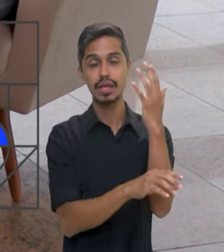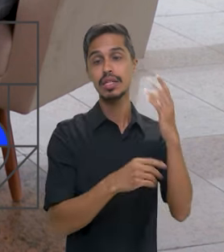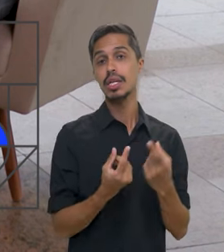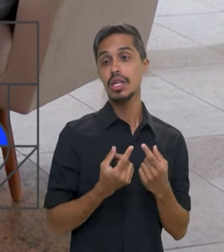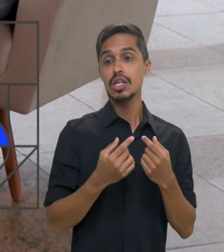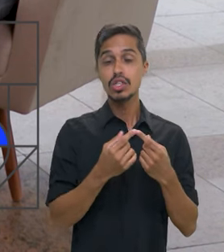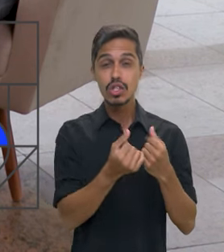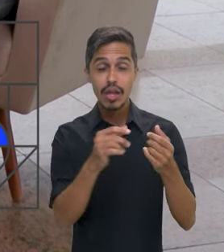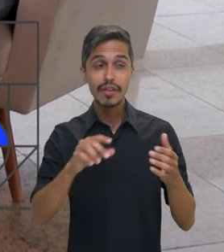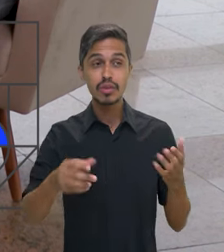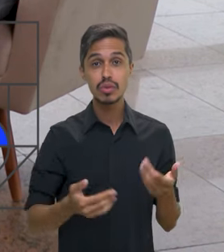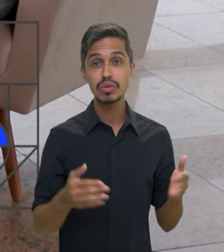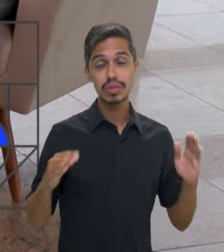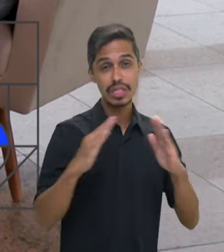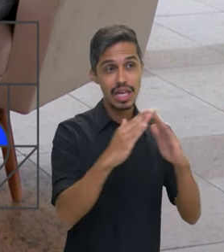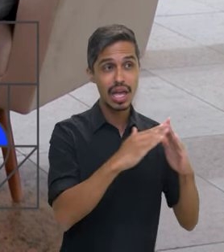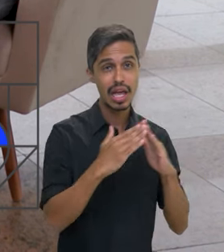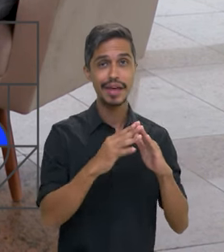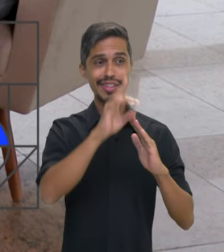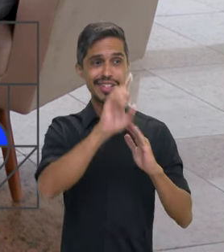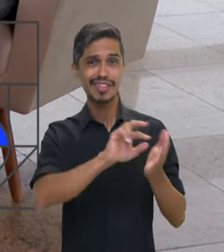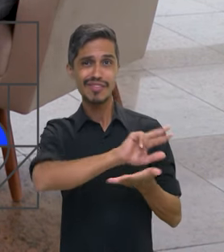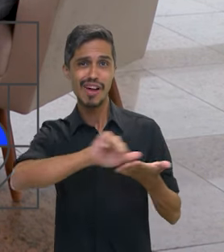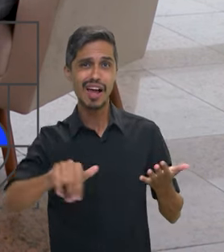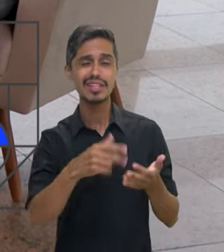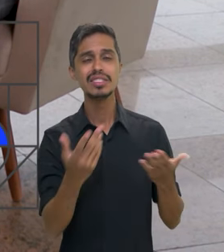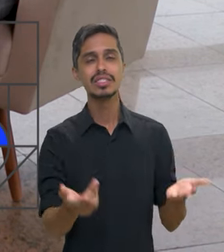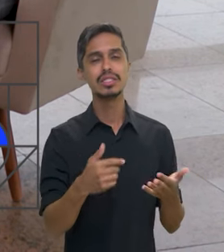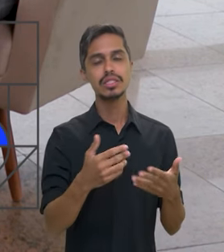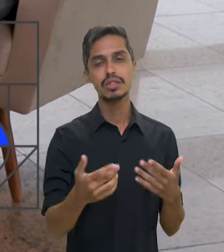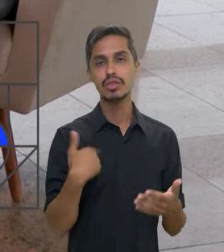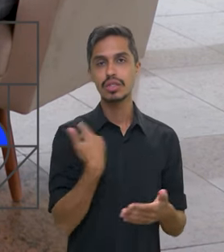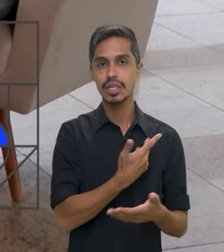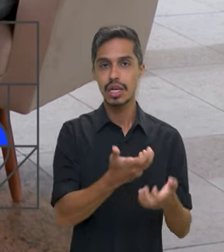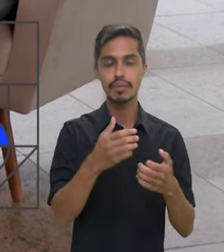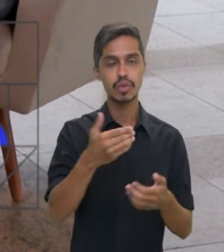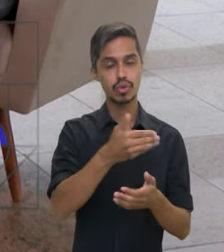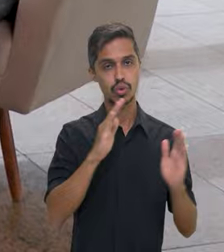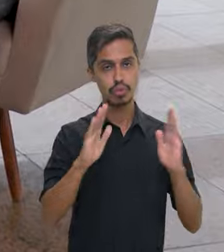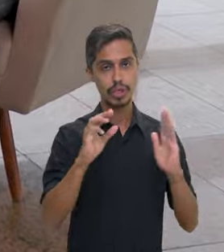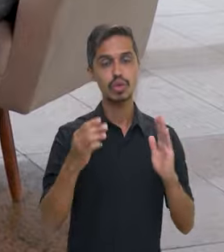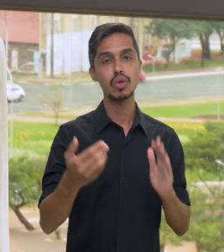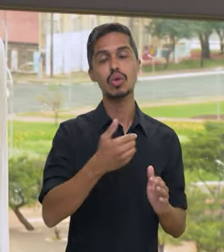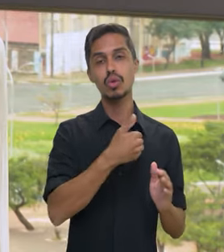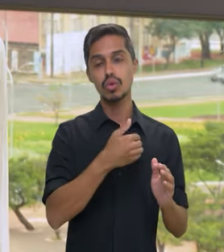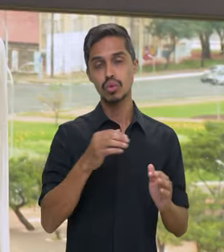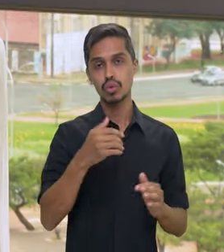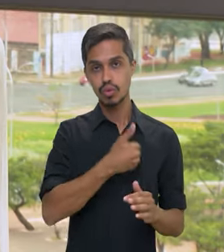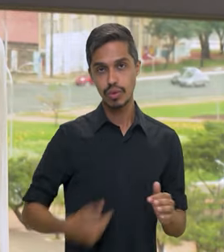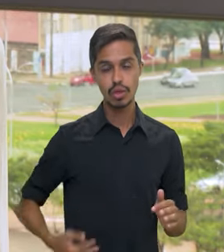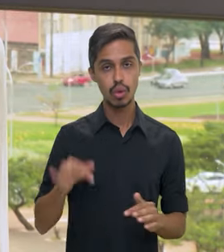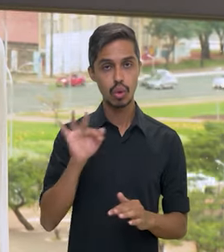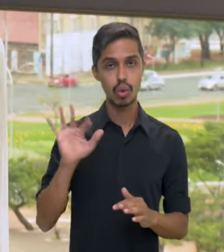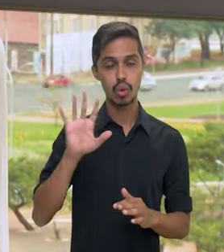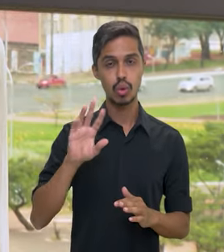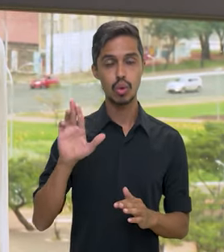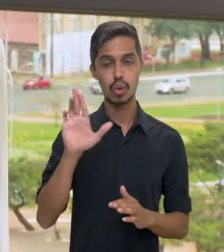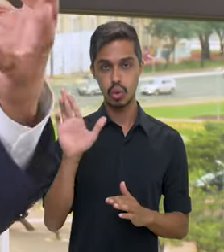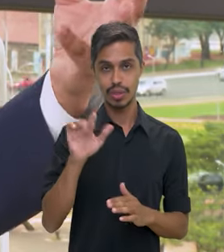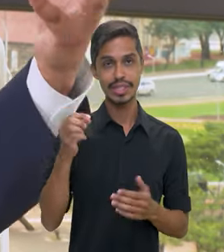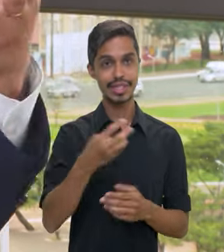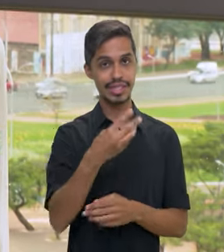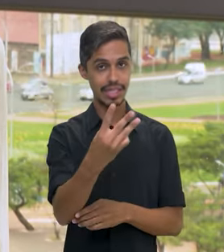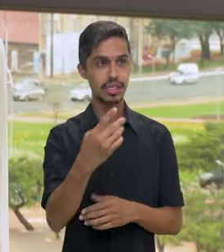o patrimônio de respeito a oportunidades de geração de emprego e renda em muitos municípios e a gente quer que nessa nova gestão do governo Lula 3, o patrimônio possa